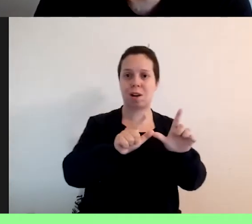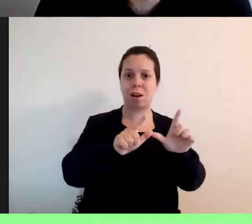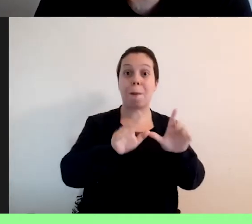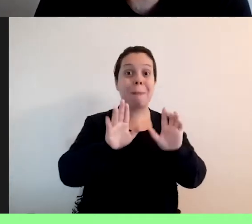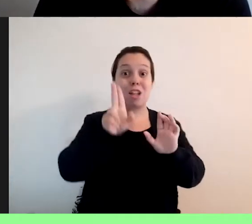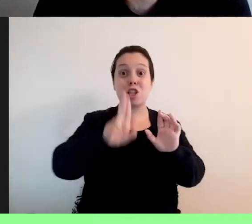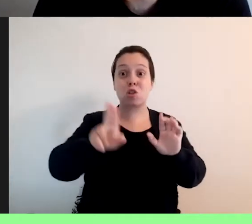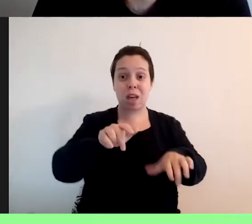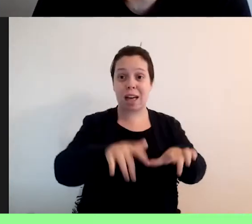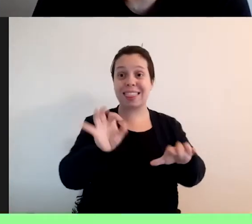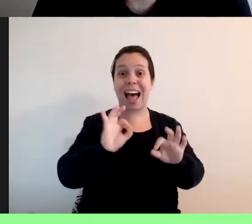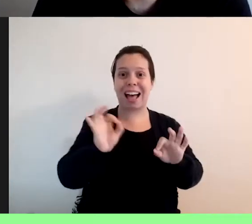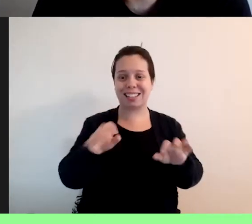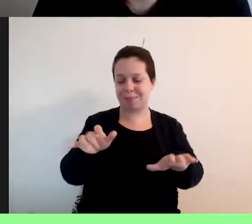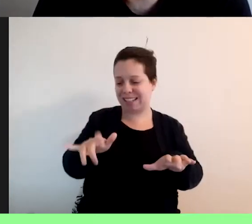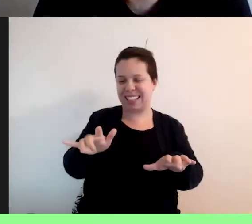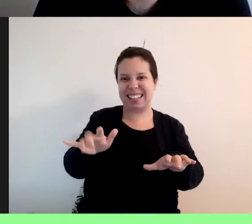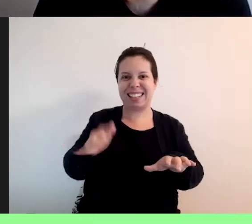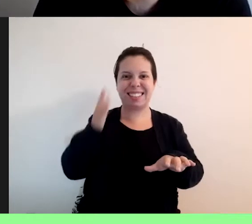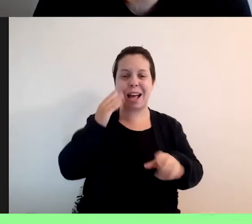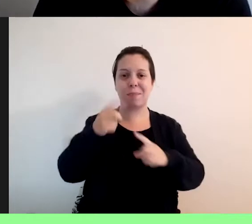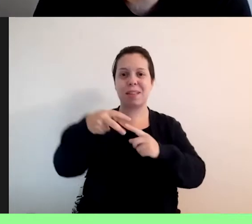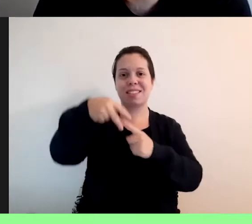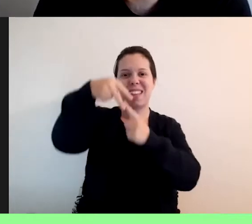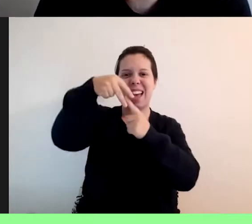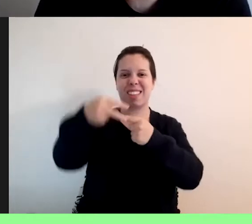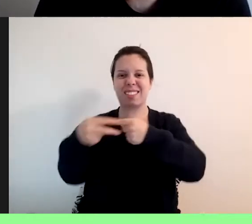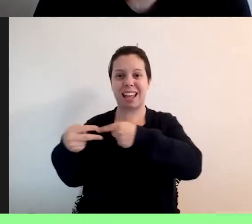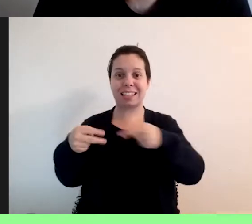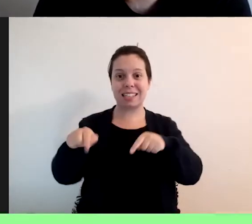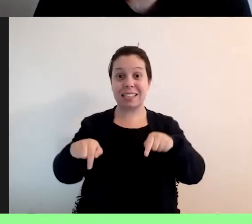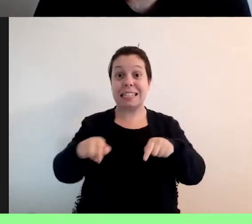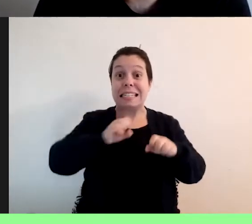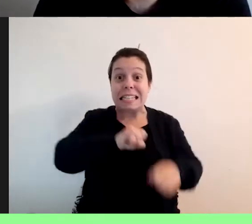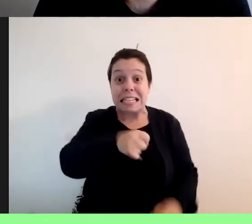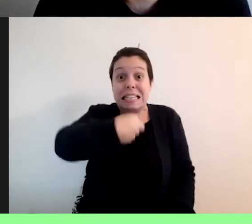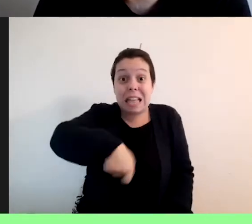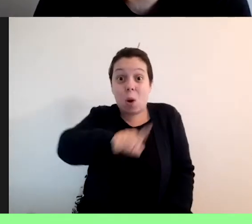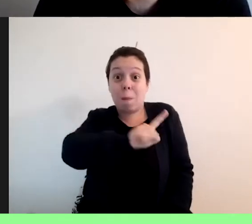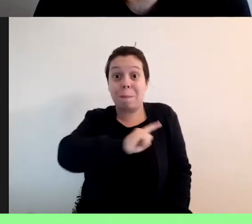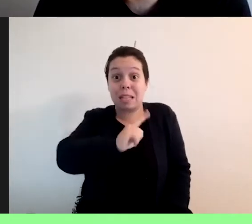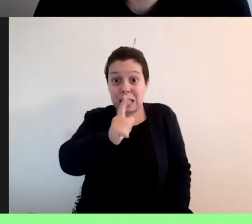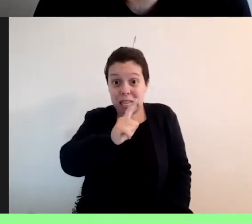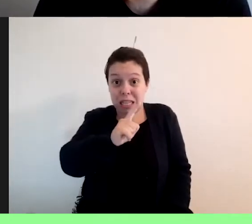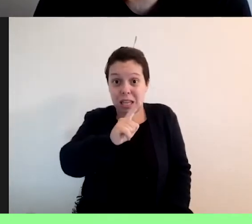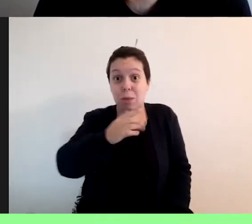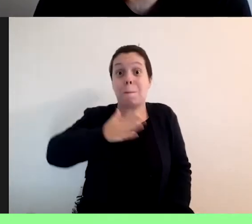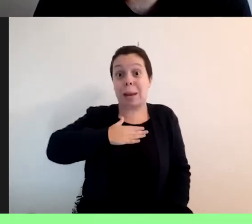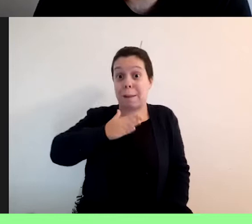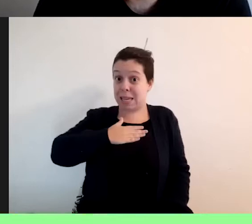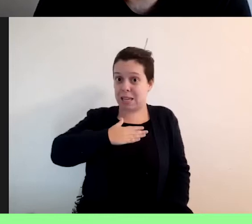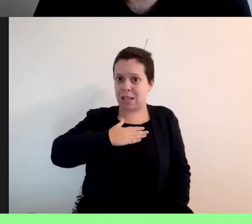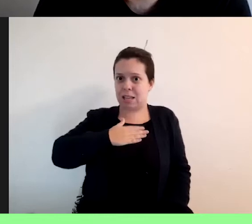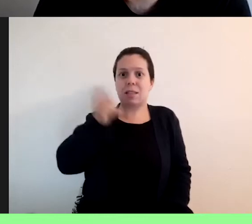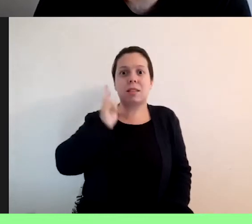a setinha pro lado, pra esquerda, direita. Então, assim, eu falo que tudo para mim precisa ser pensado pro